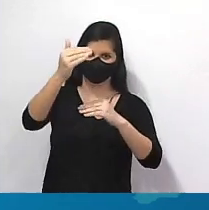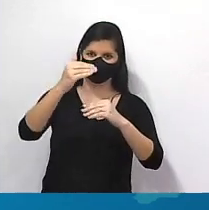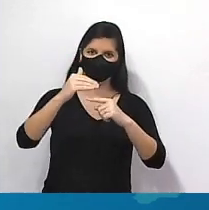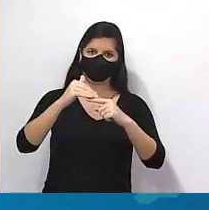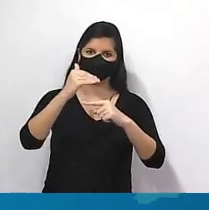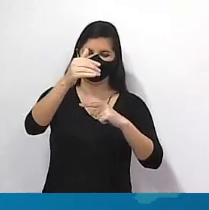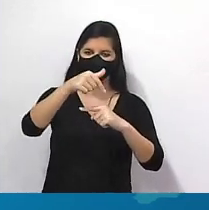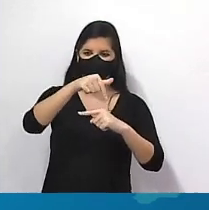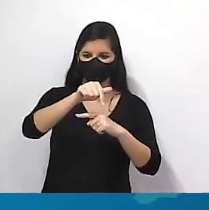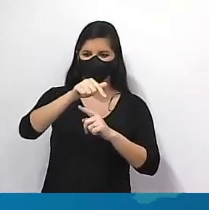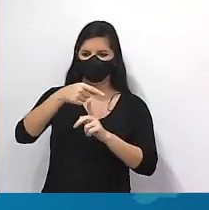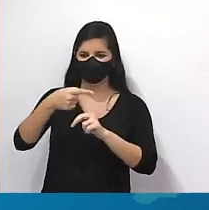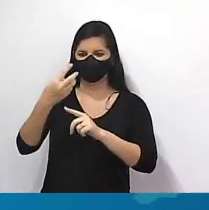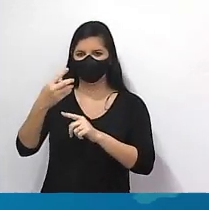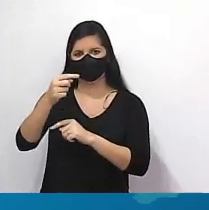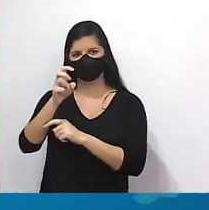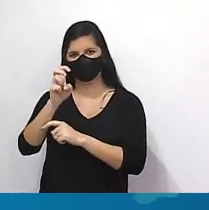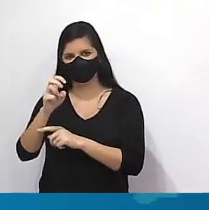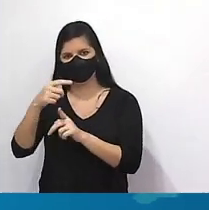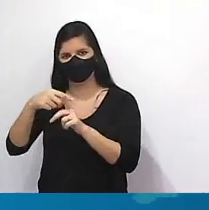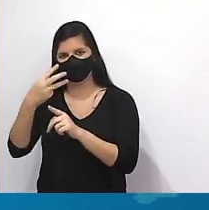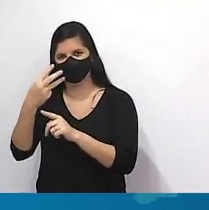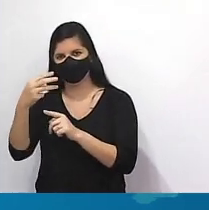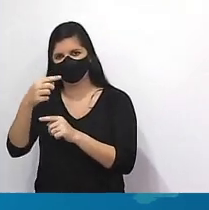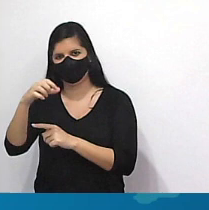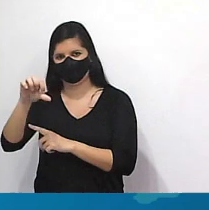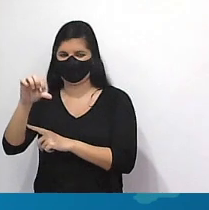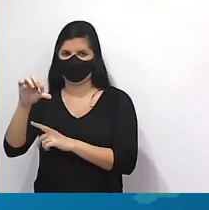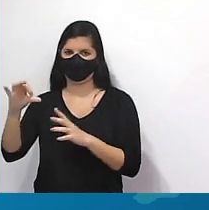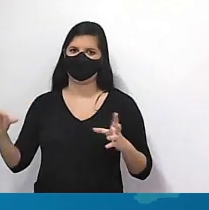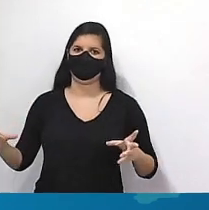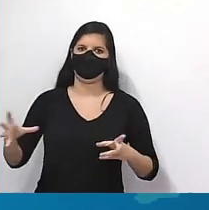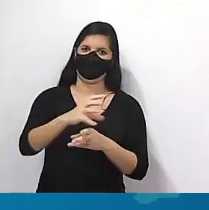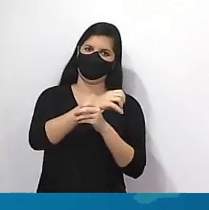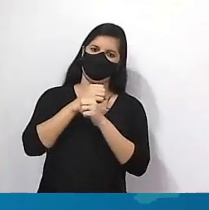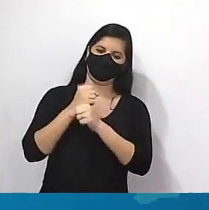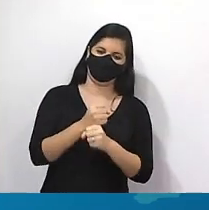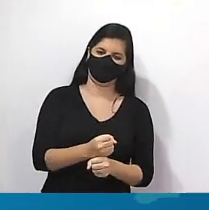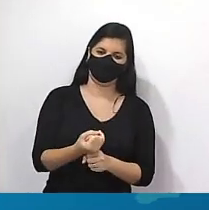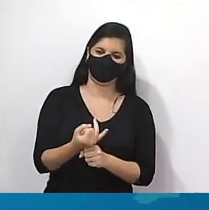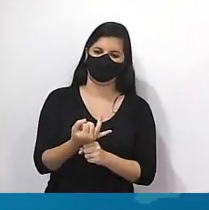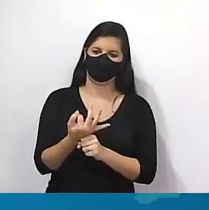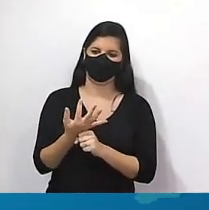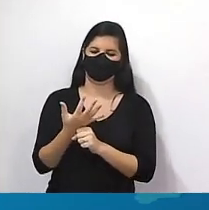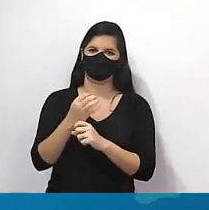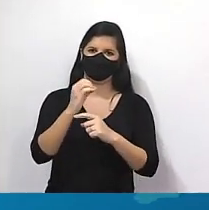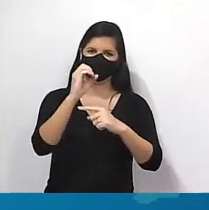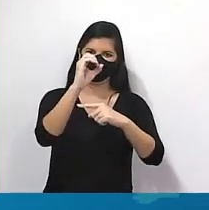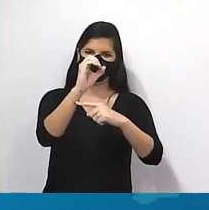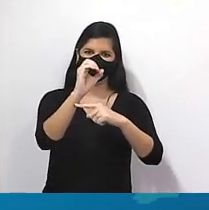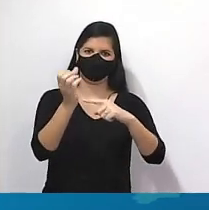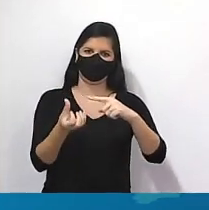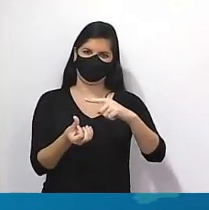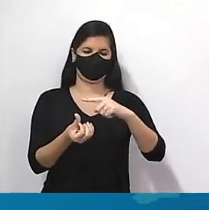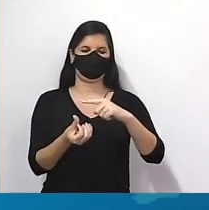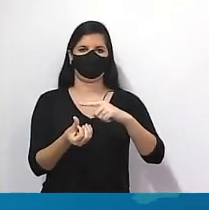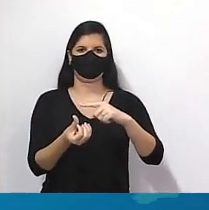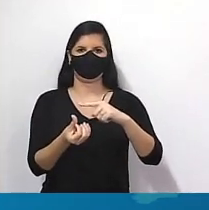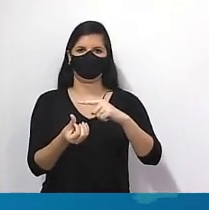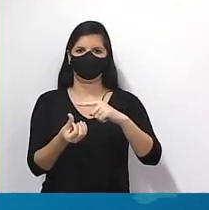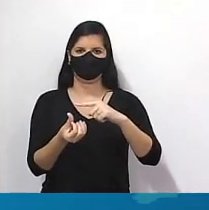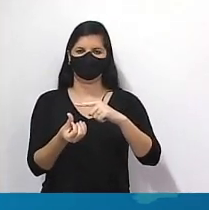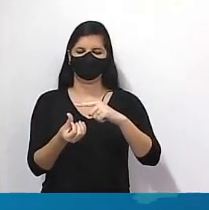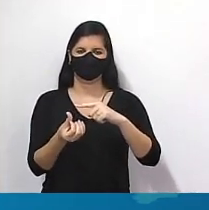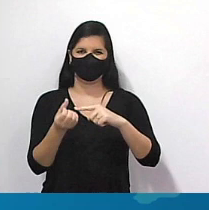denominador. 7 mais 4 menos 5 mais 3 menos 9. Que conta dá essa? Exatamente 0 sobre 6. Opa,